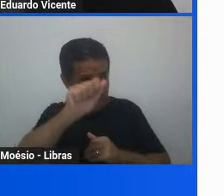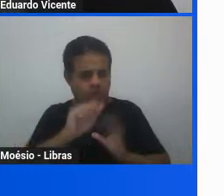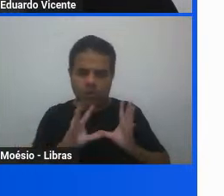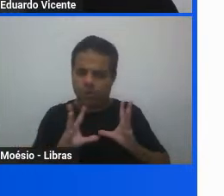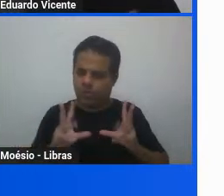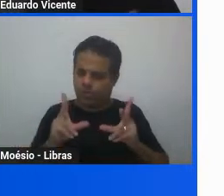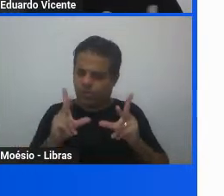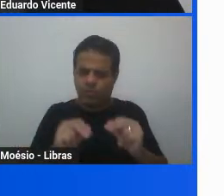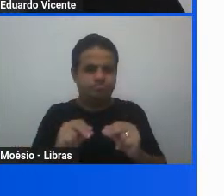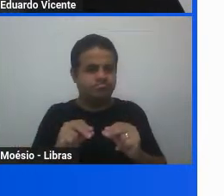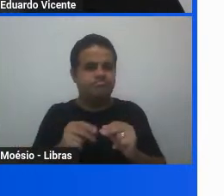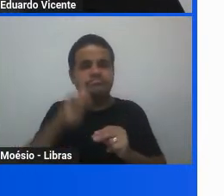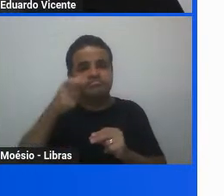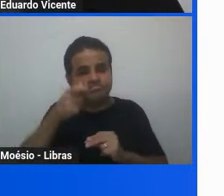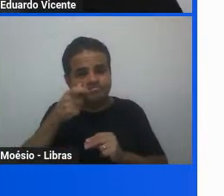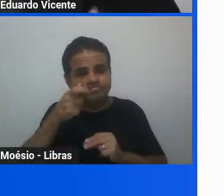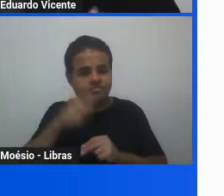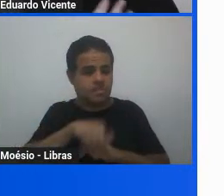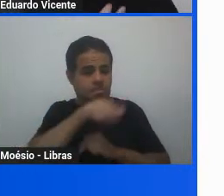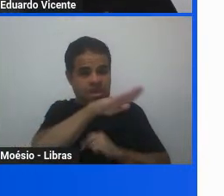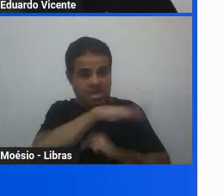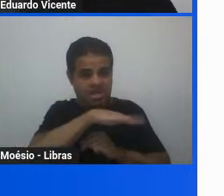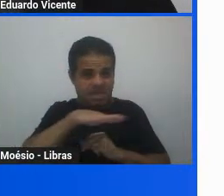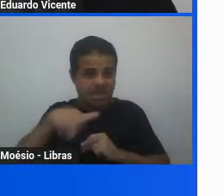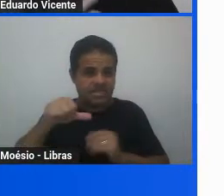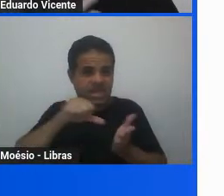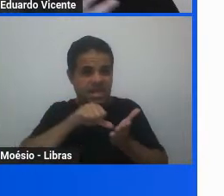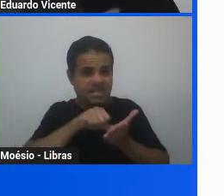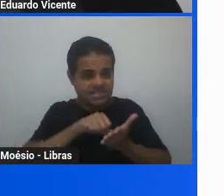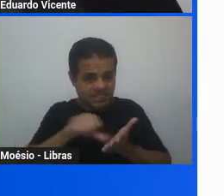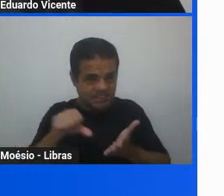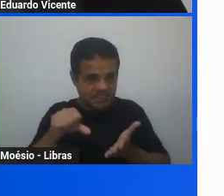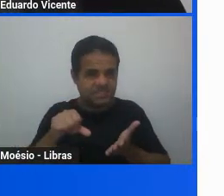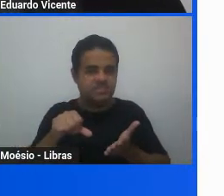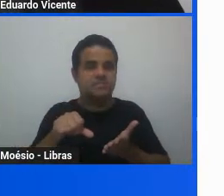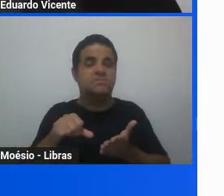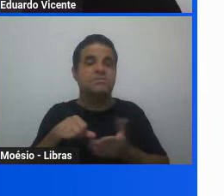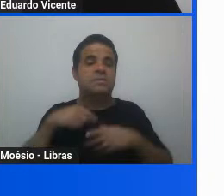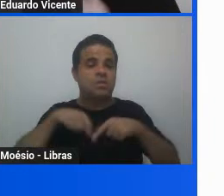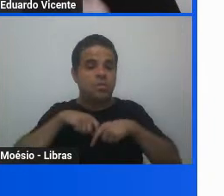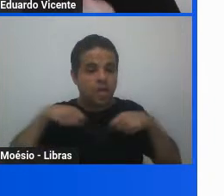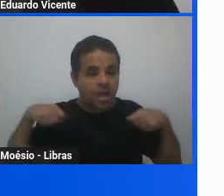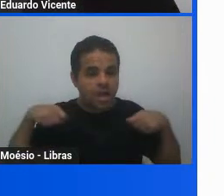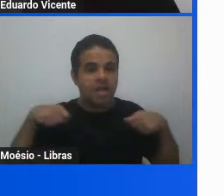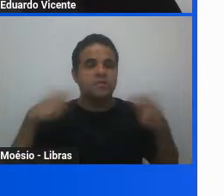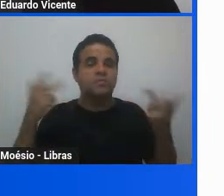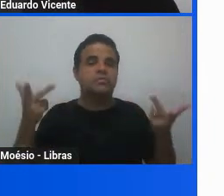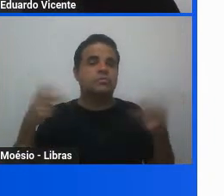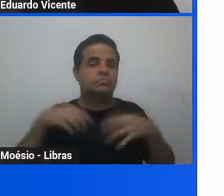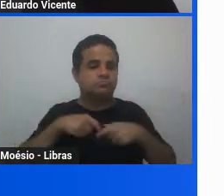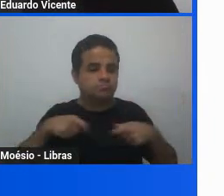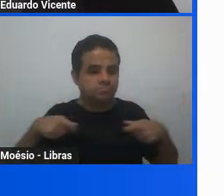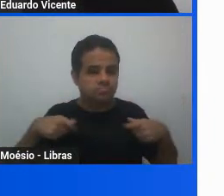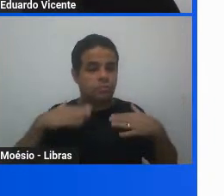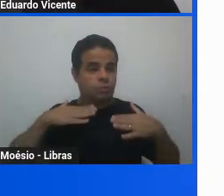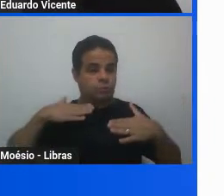vezes que eu observo uma criança que tem um adesivo, tem um lenço, tem uma fita sobre o corpo